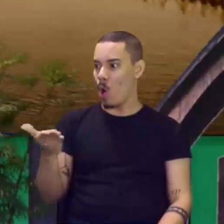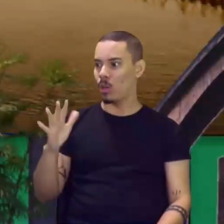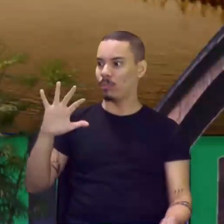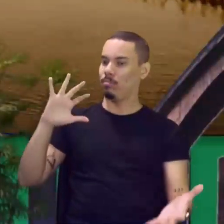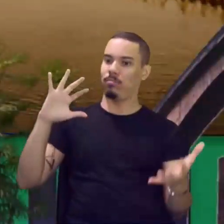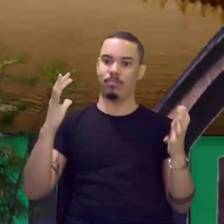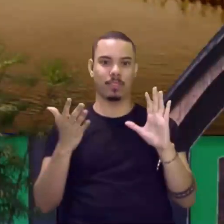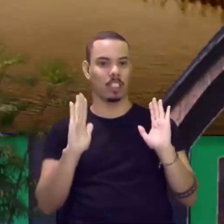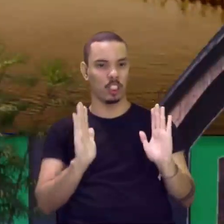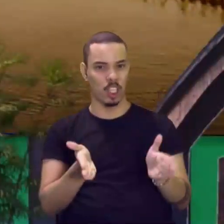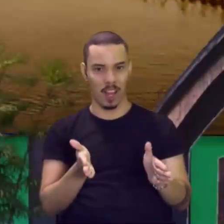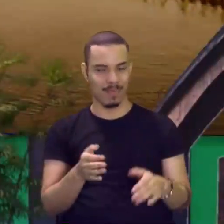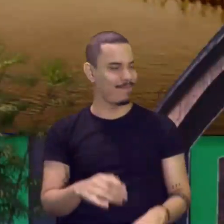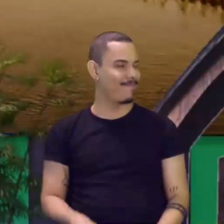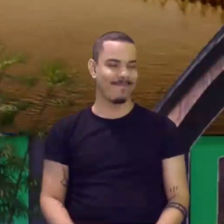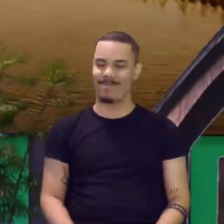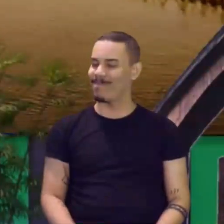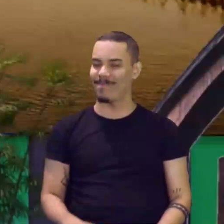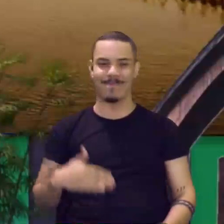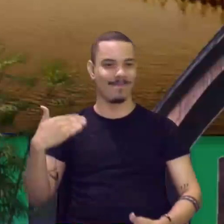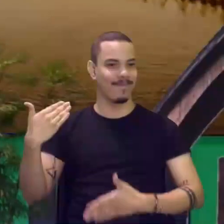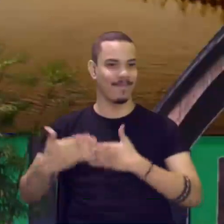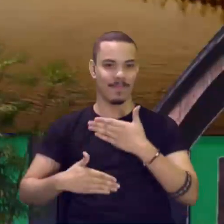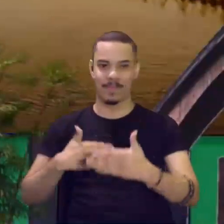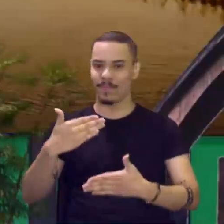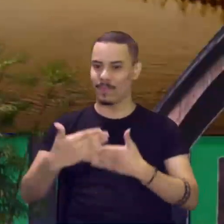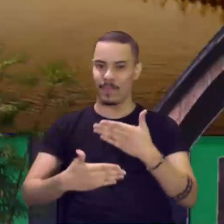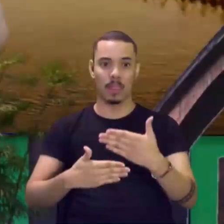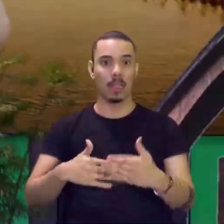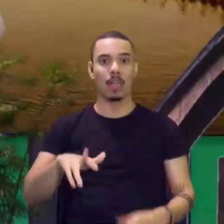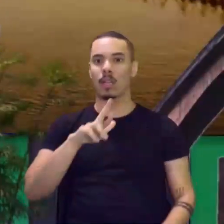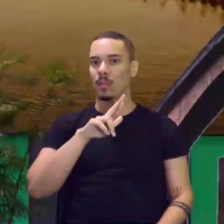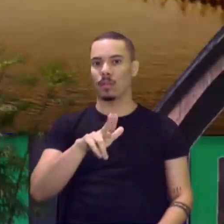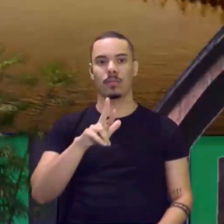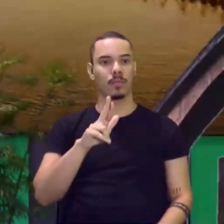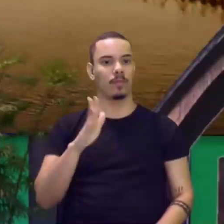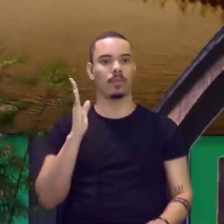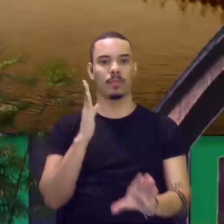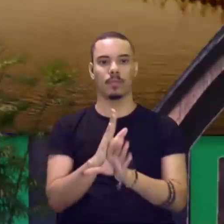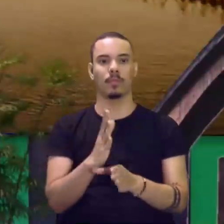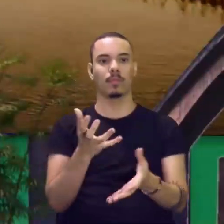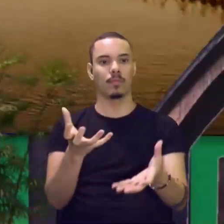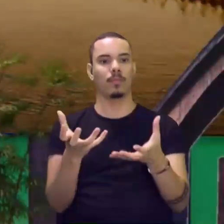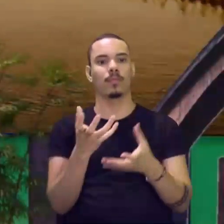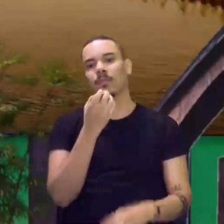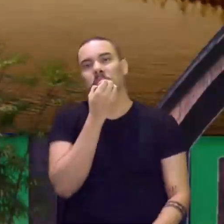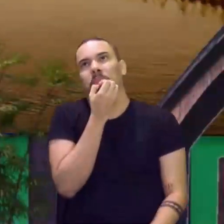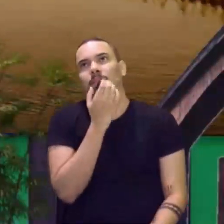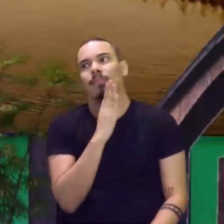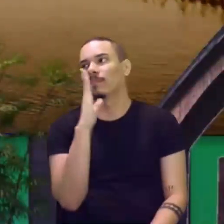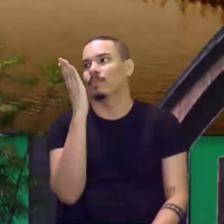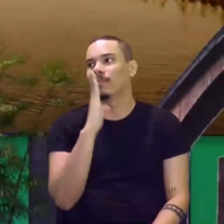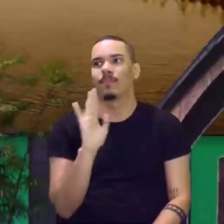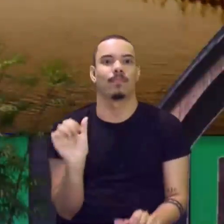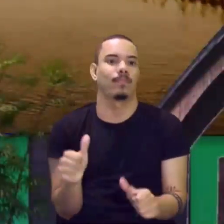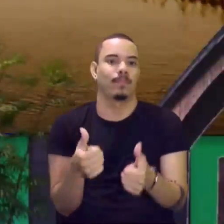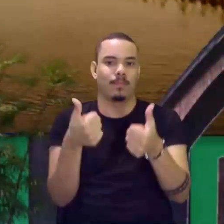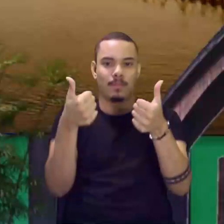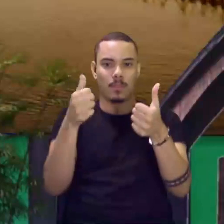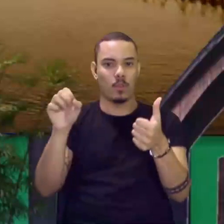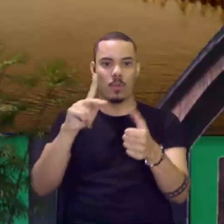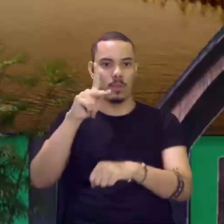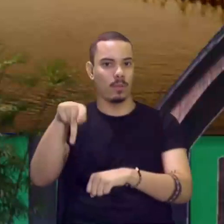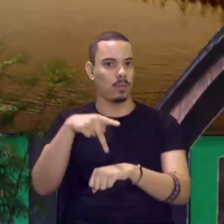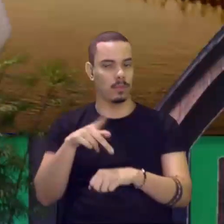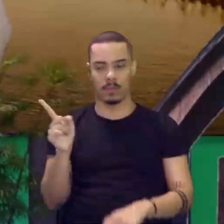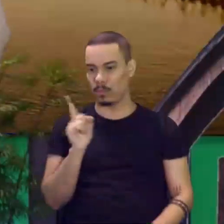para a noite que se formou o território brasileiro. E nem foi por questão de querer bem o Brasil, ou querer que um dia ele fosse um